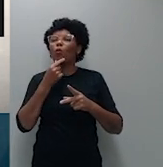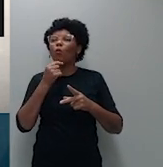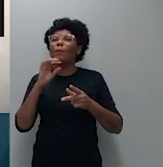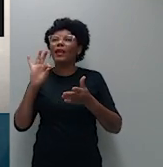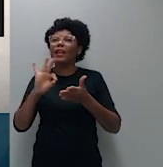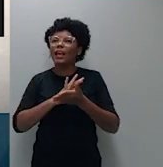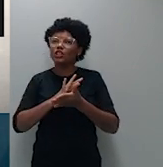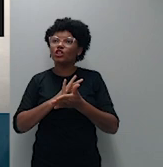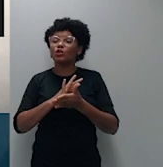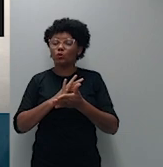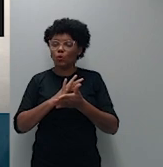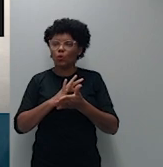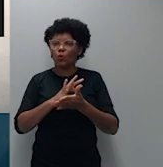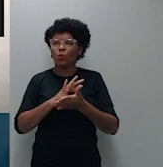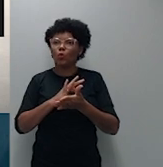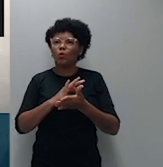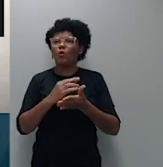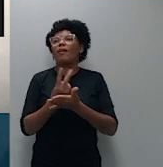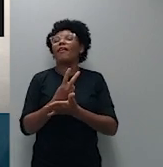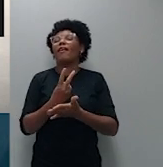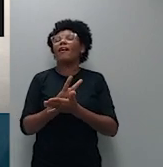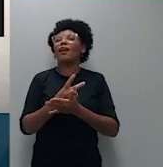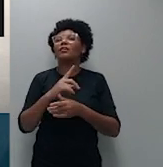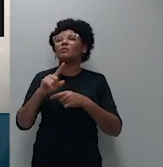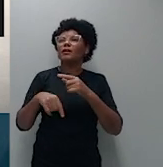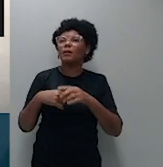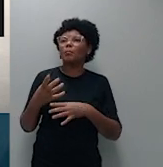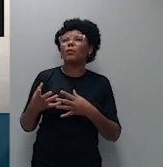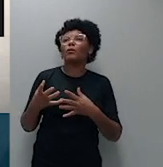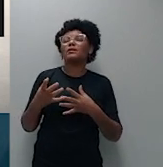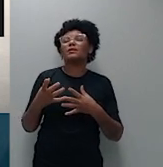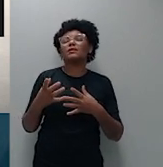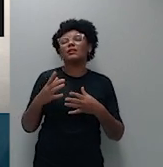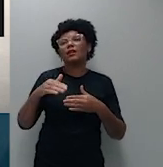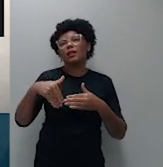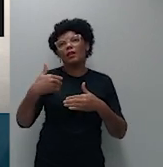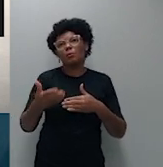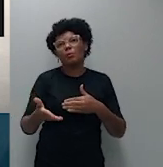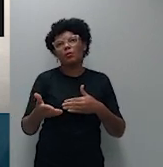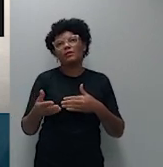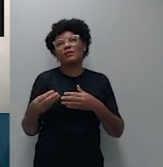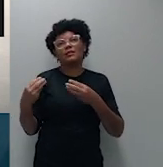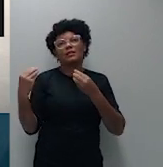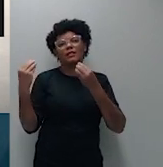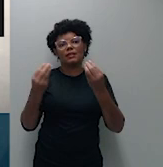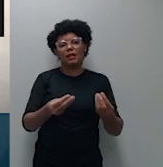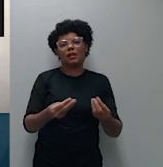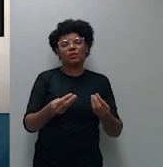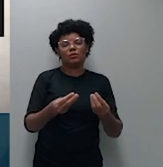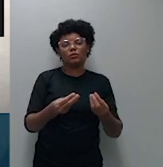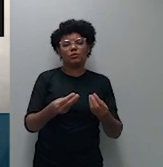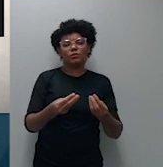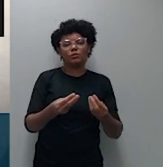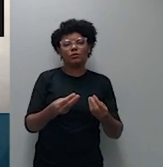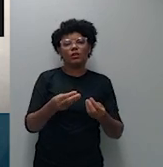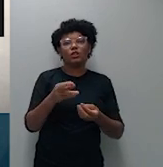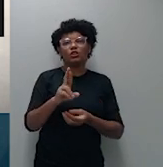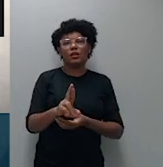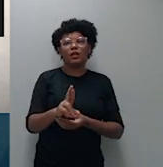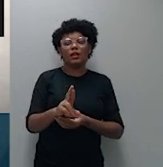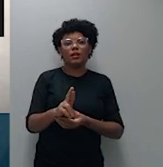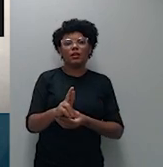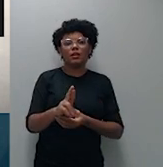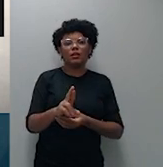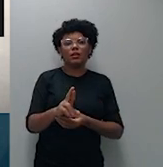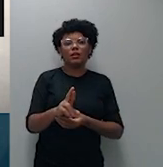como se fosse e em seguida de forma irregular entregar aos cuidados